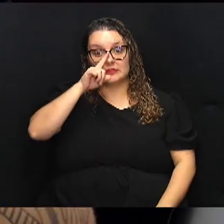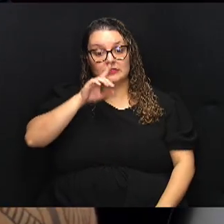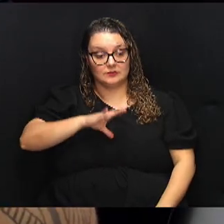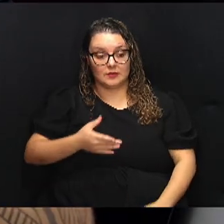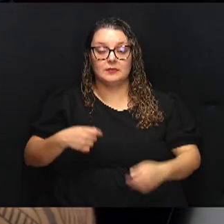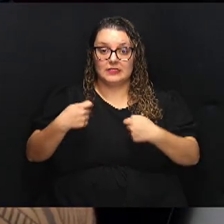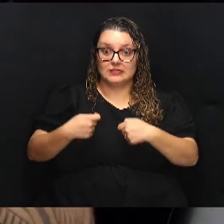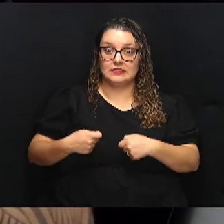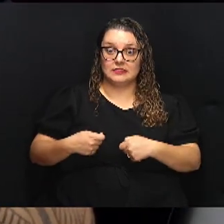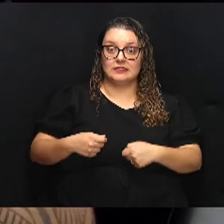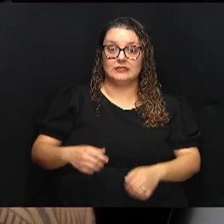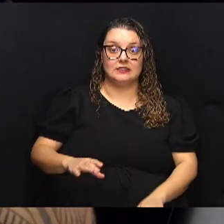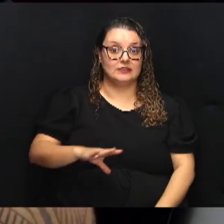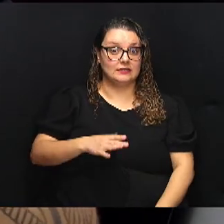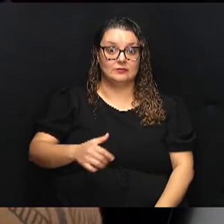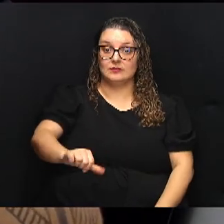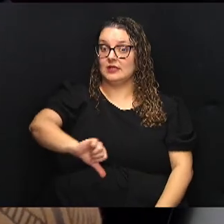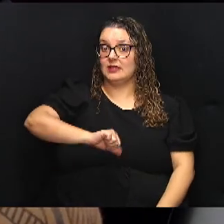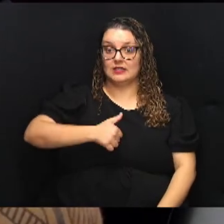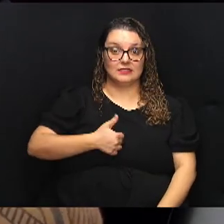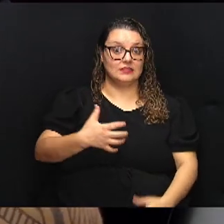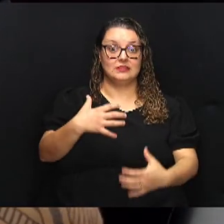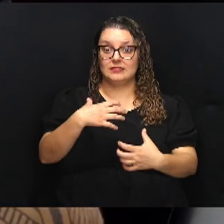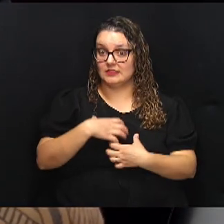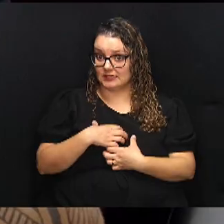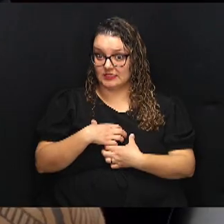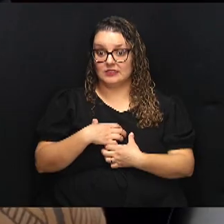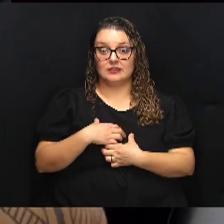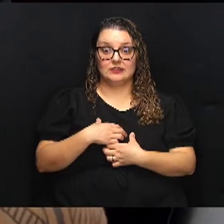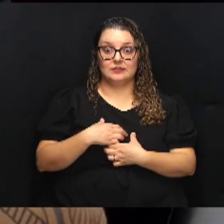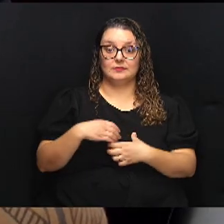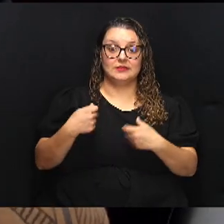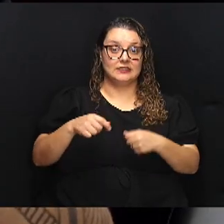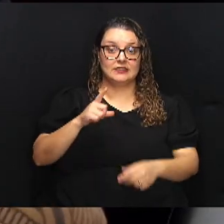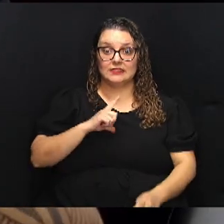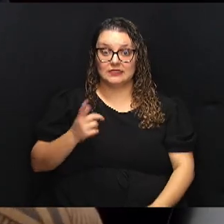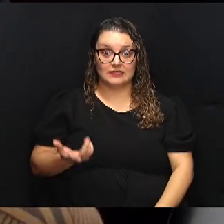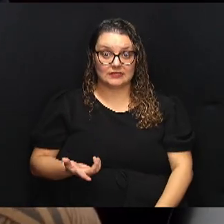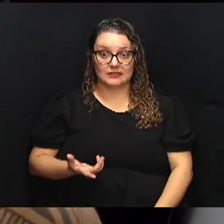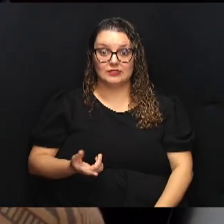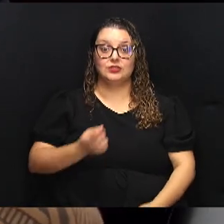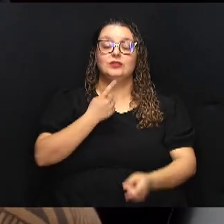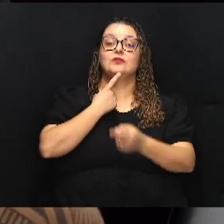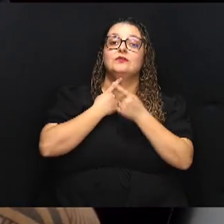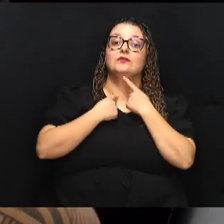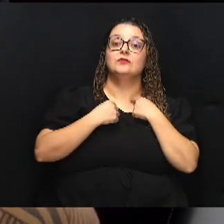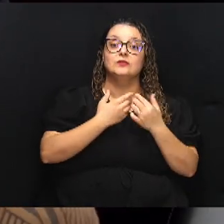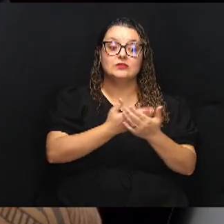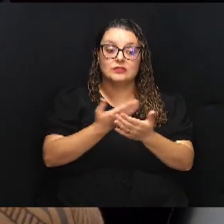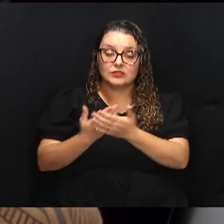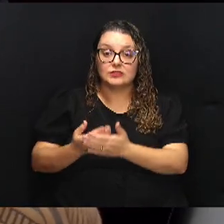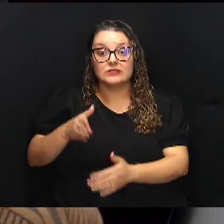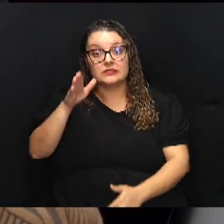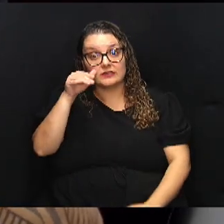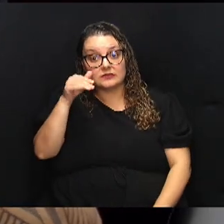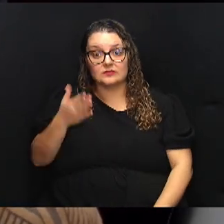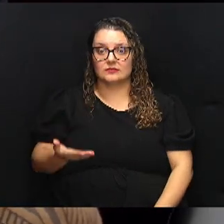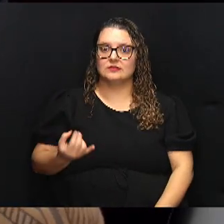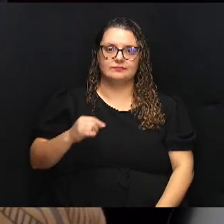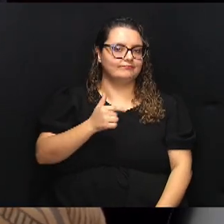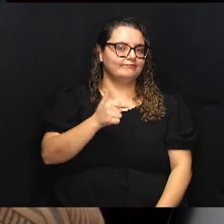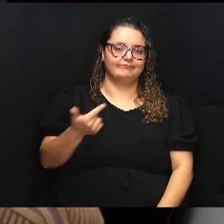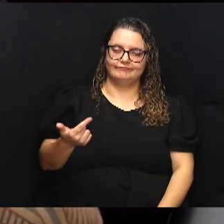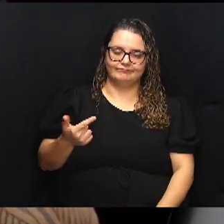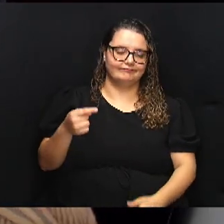tem que ter uma resiliência emocional, você tem que ter vontade de estudar, de ser curioso. Se você não tem